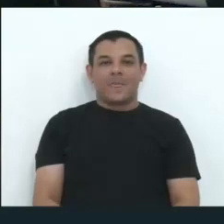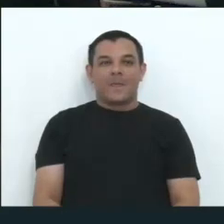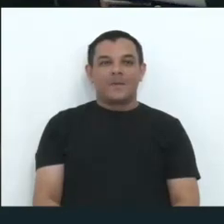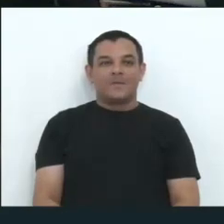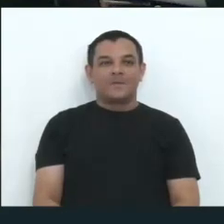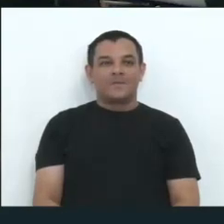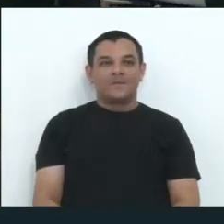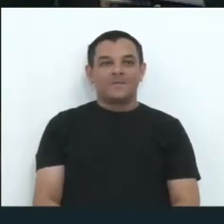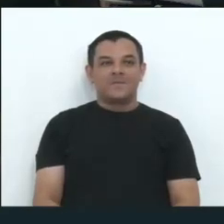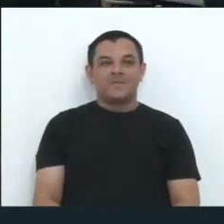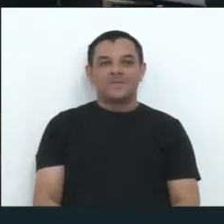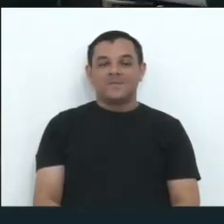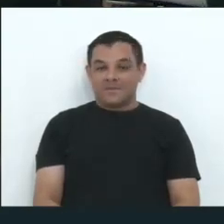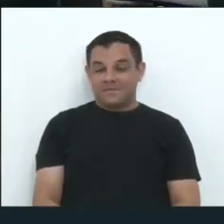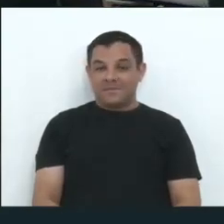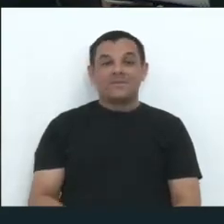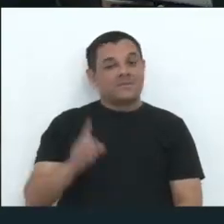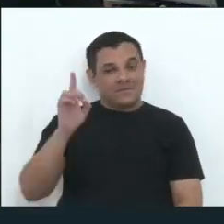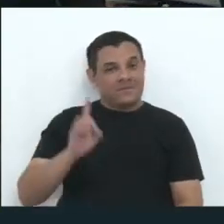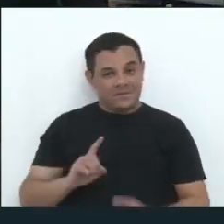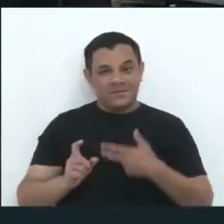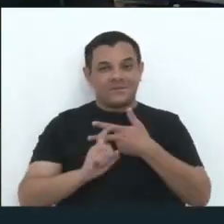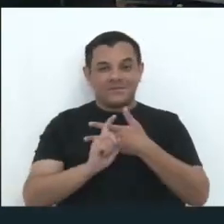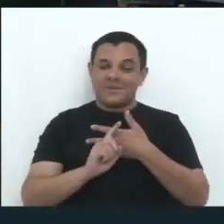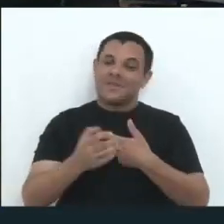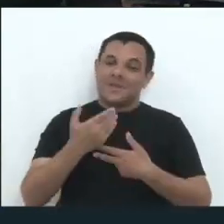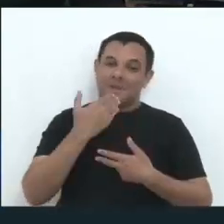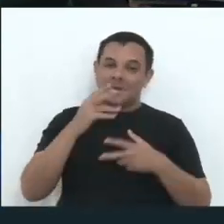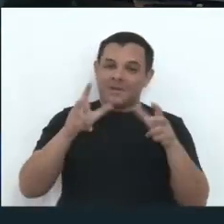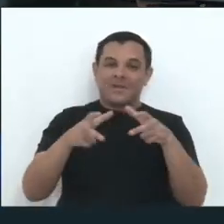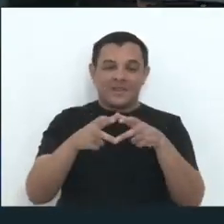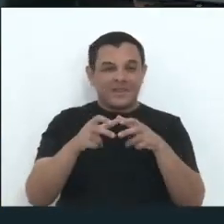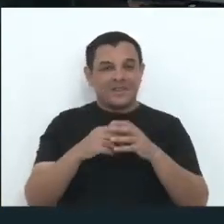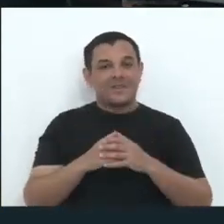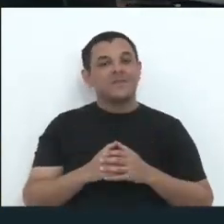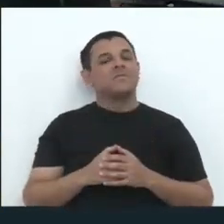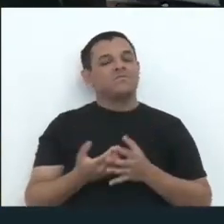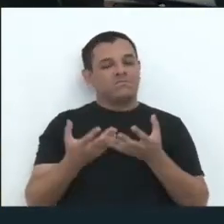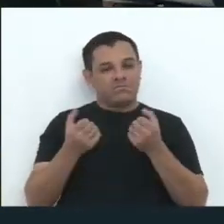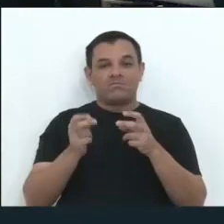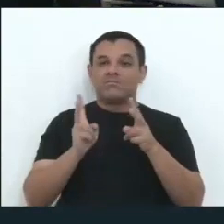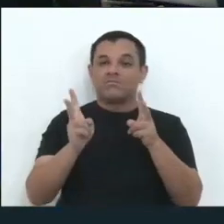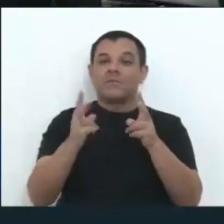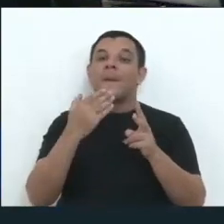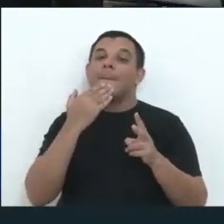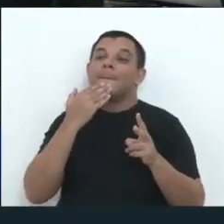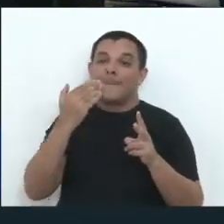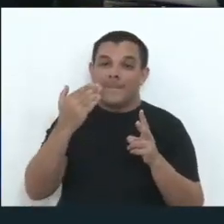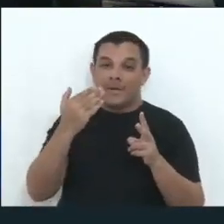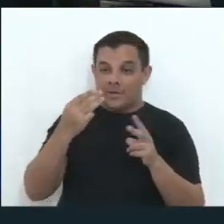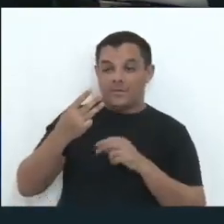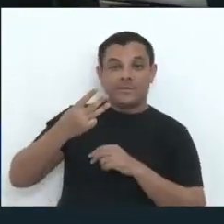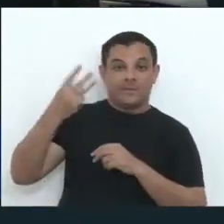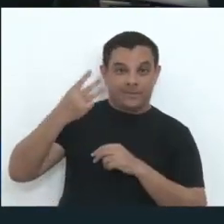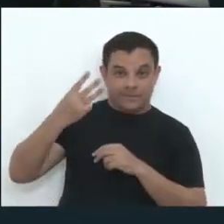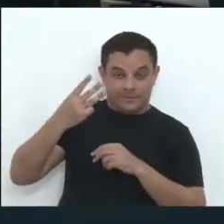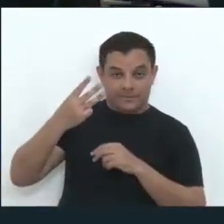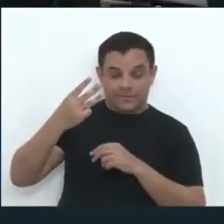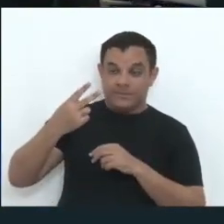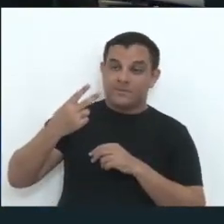A diretoria executiva de plenário procedeu, então, à convocação do atual